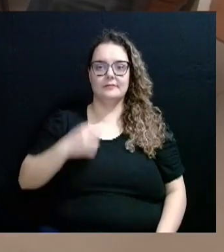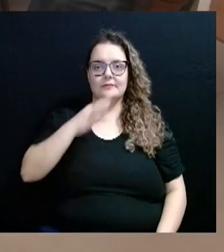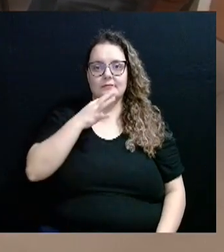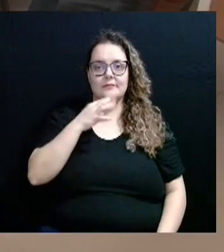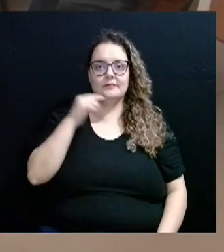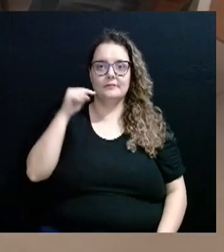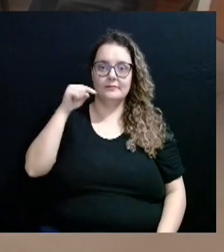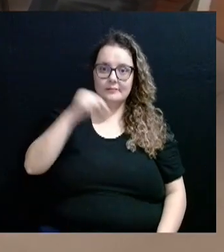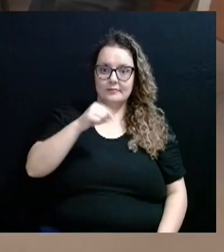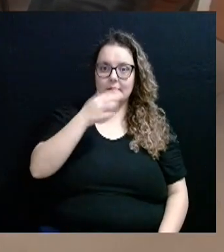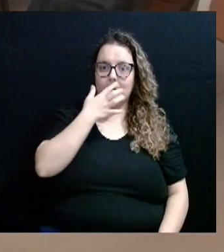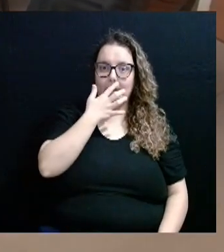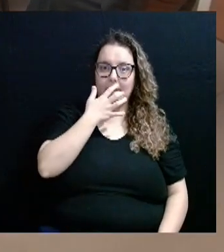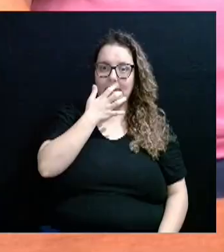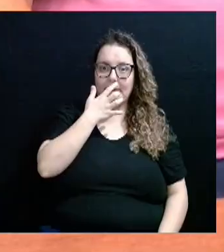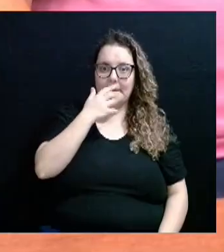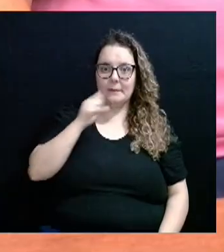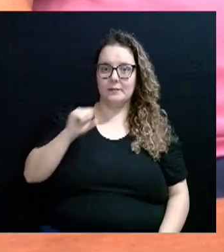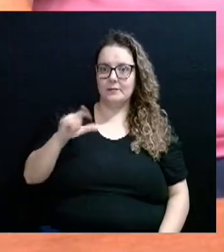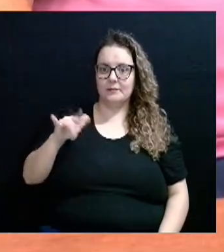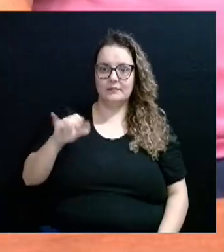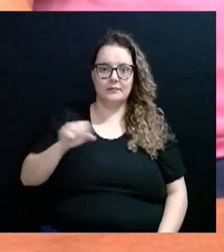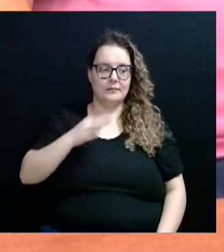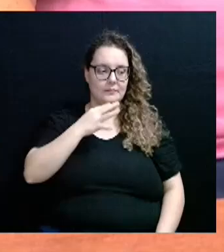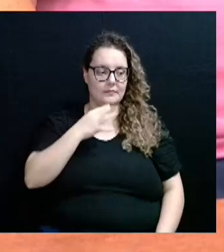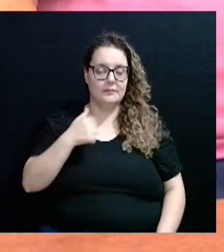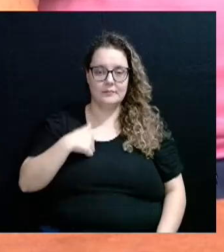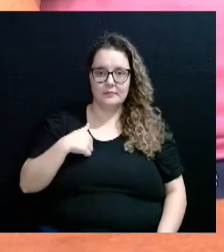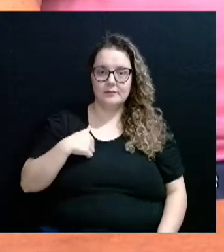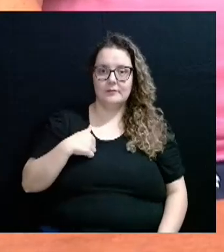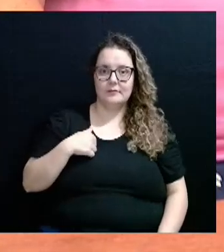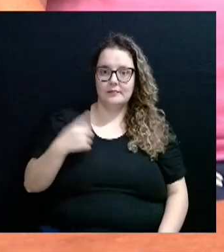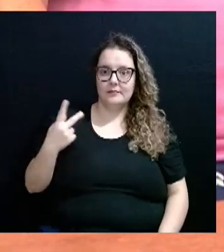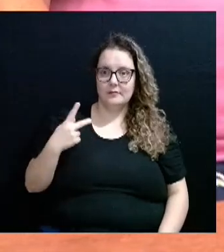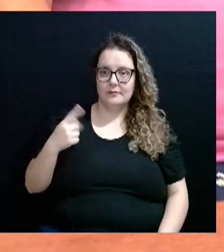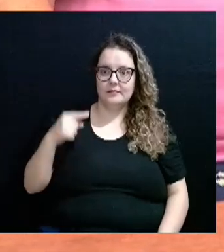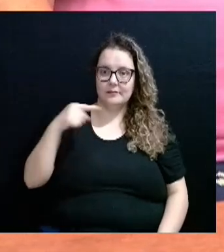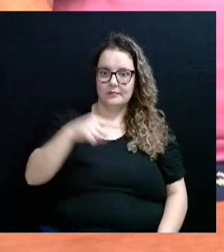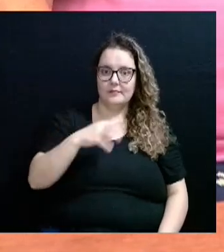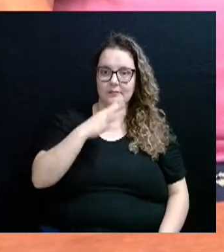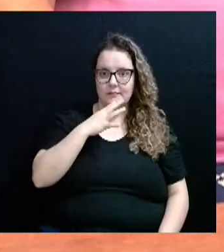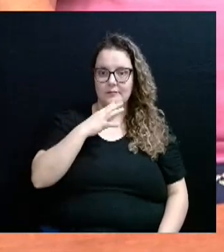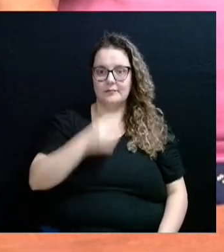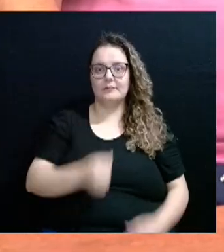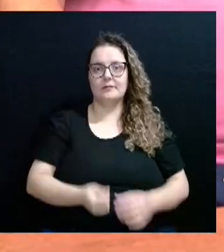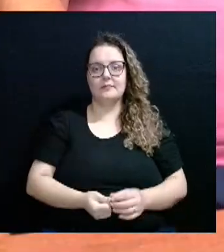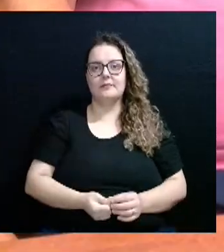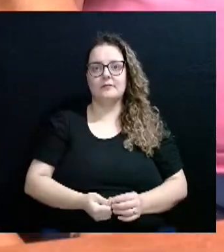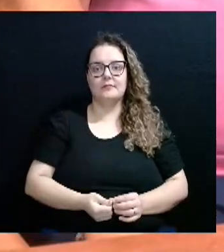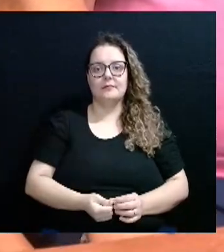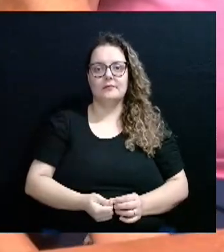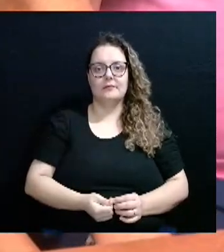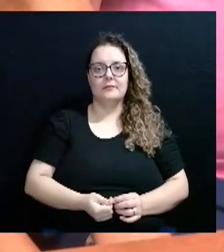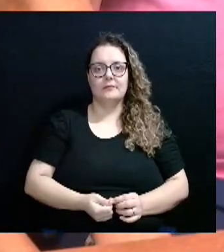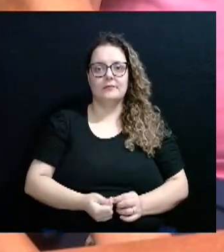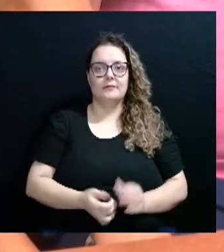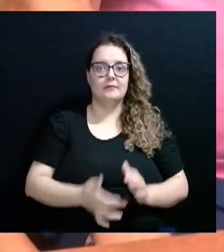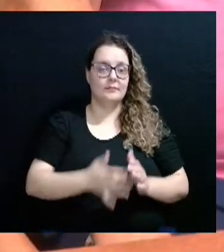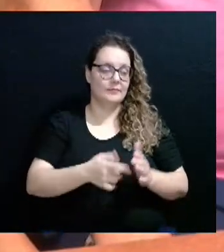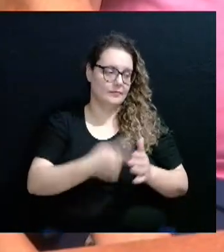Silas já conhecia, muita gente já conhecia, mas eu e ele, a gente, né, o primeiro contato, de fato, foi lá. E eu